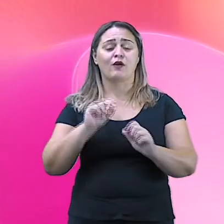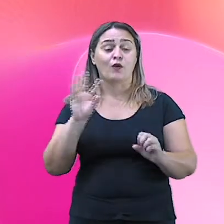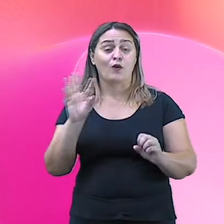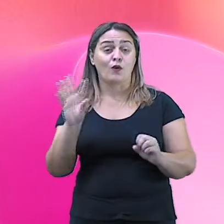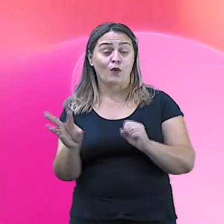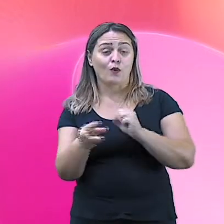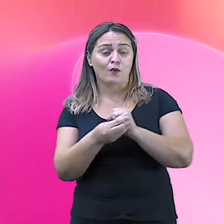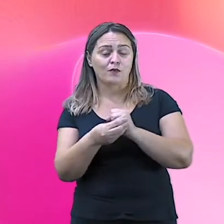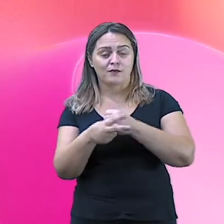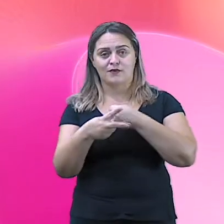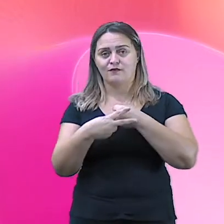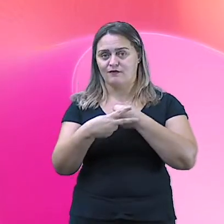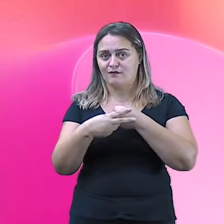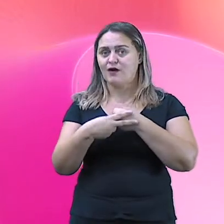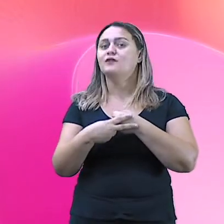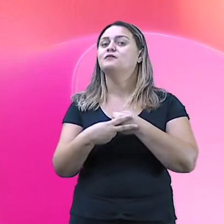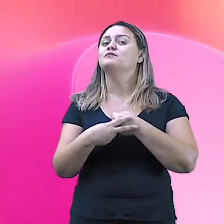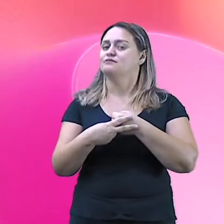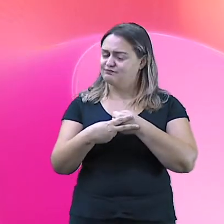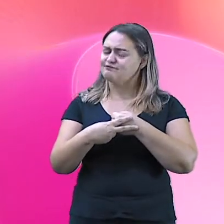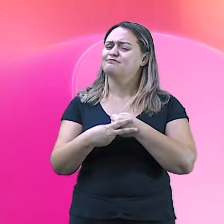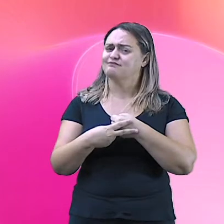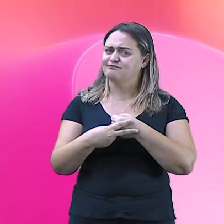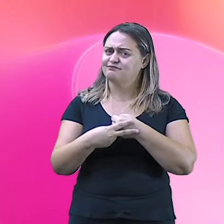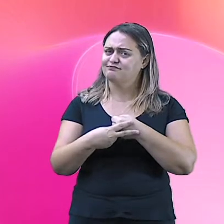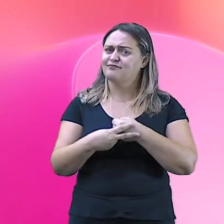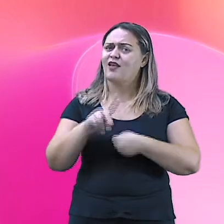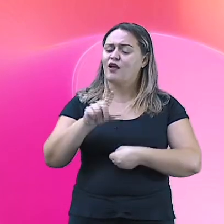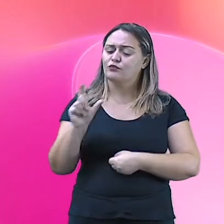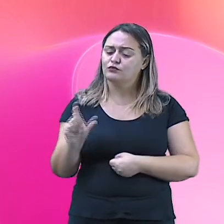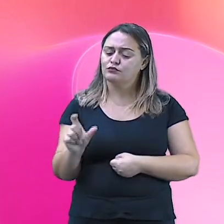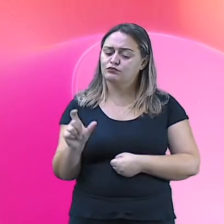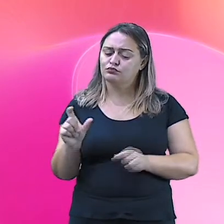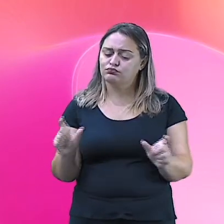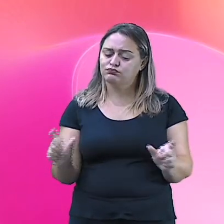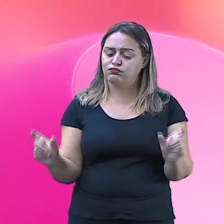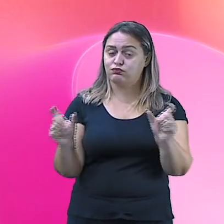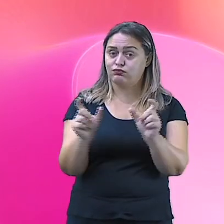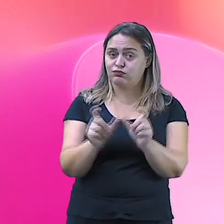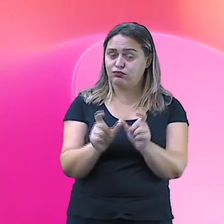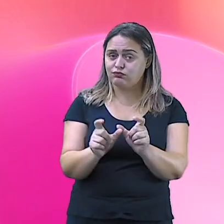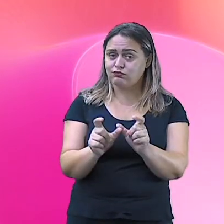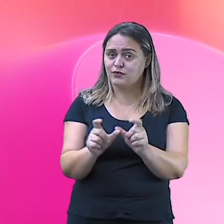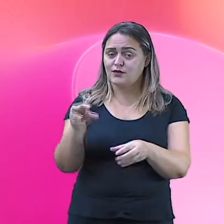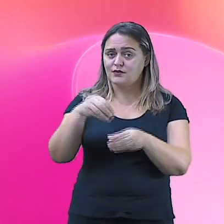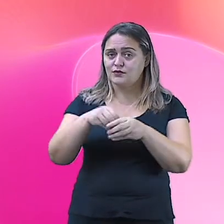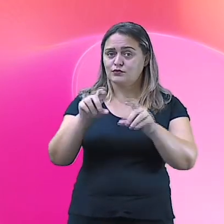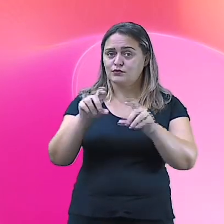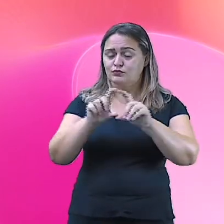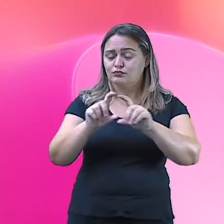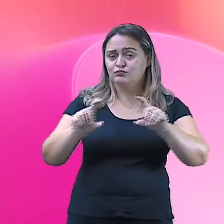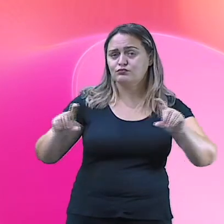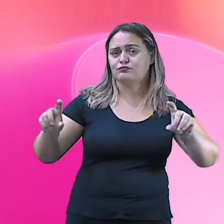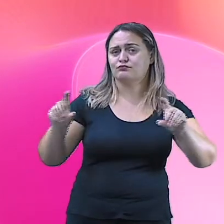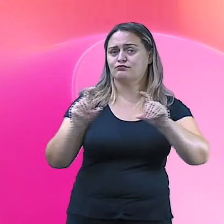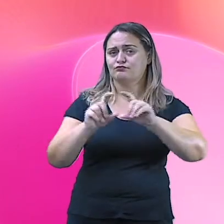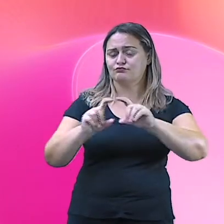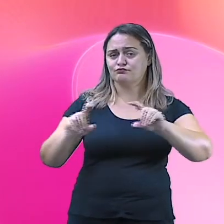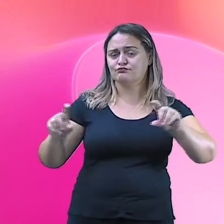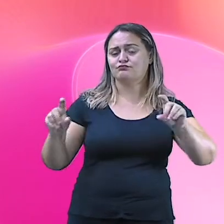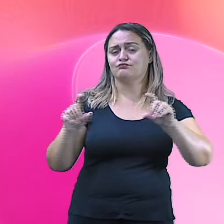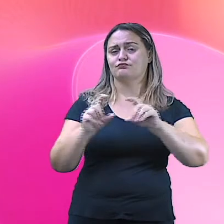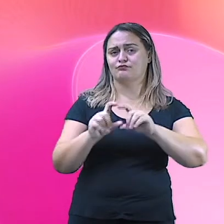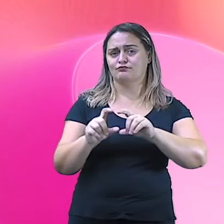mesmo! Complemento verbal é um dos termos integrantes da oração, que tem aí o intuito de completar o sentido de quem? De